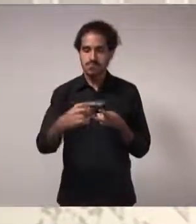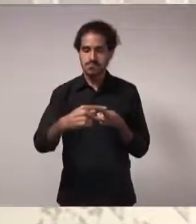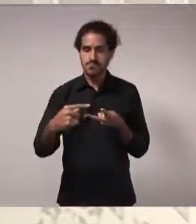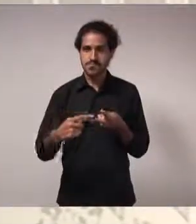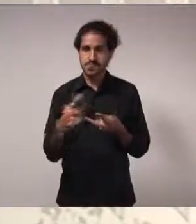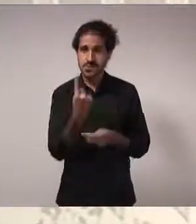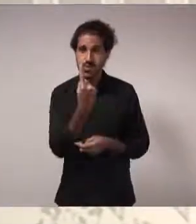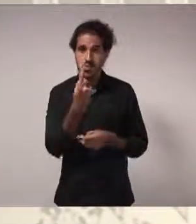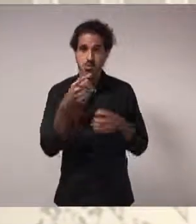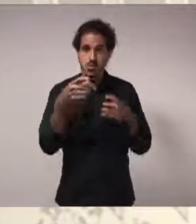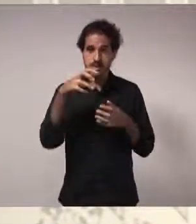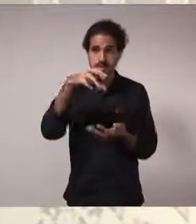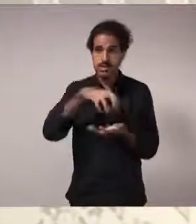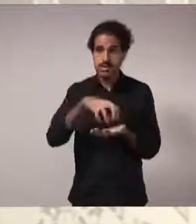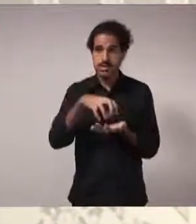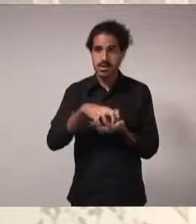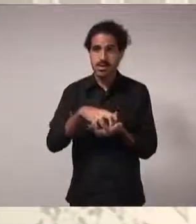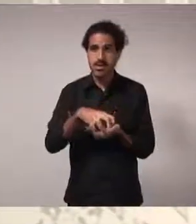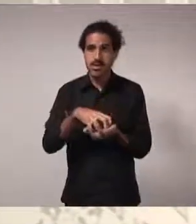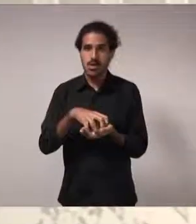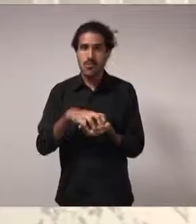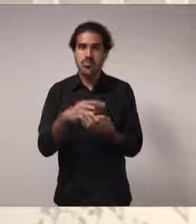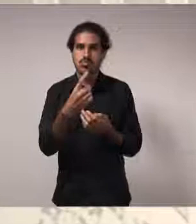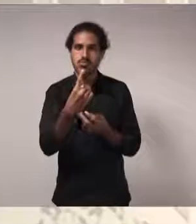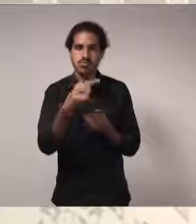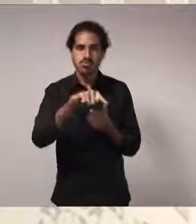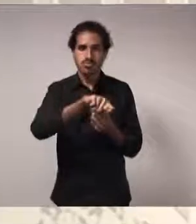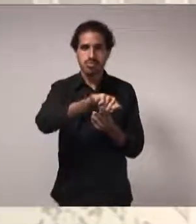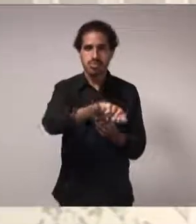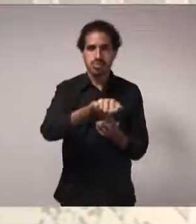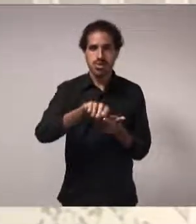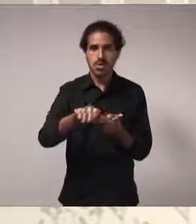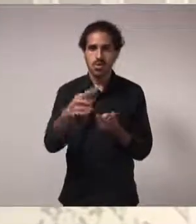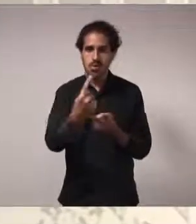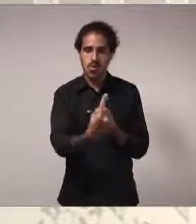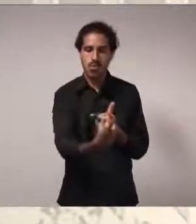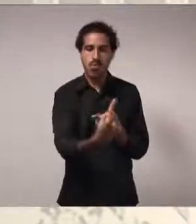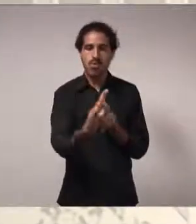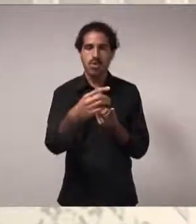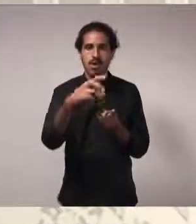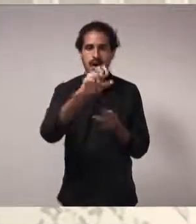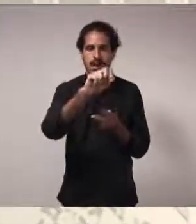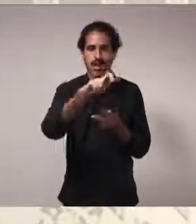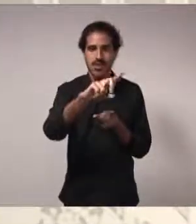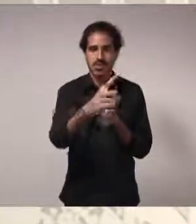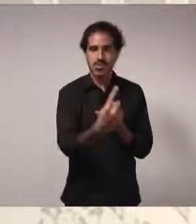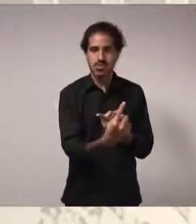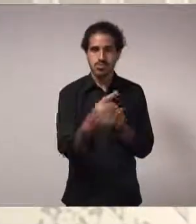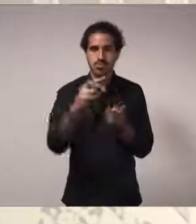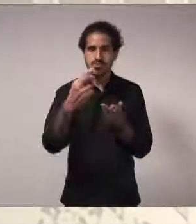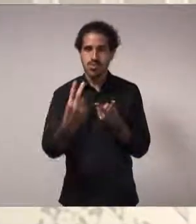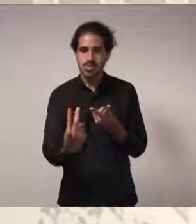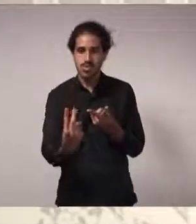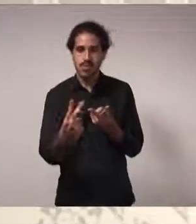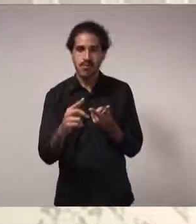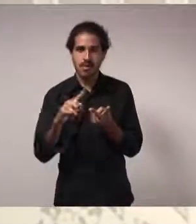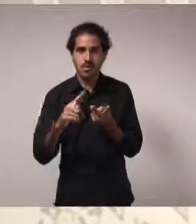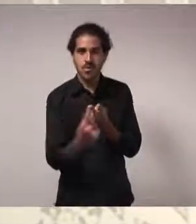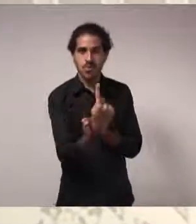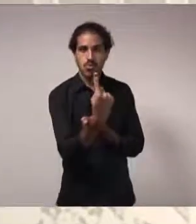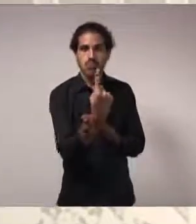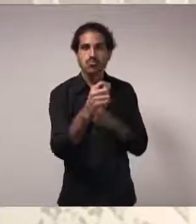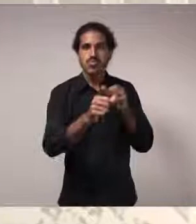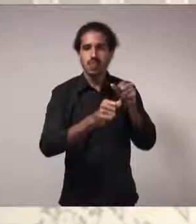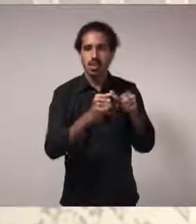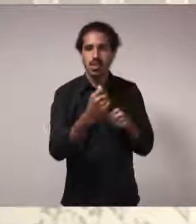central para o edifício principal / anexo 1 e uma central para o edifício anexo 2. A gente faz uma central unificada no anexo 2 para